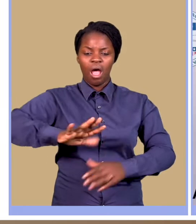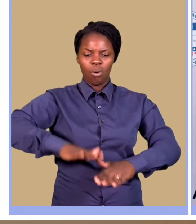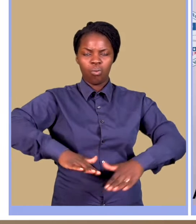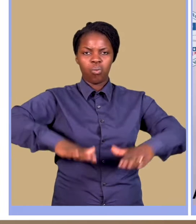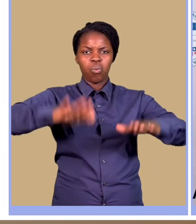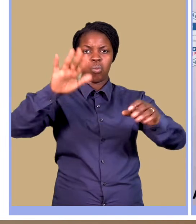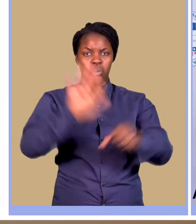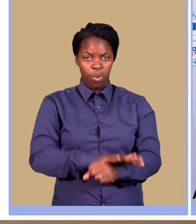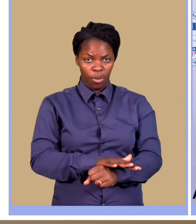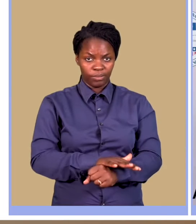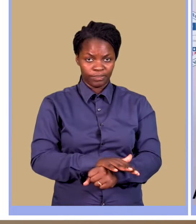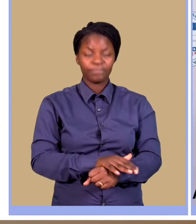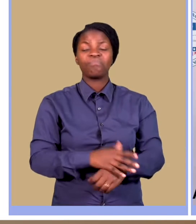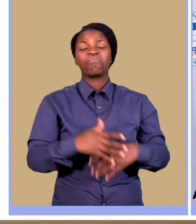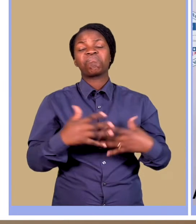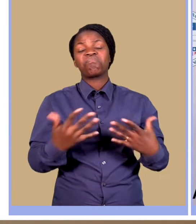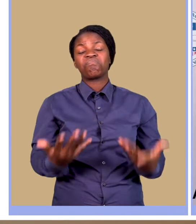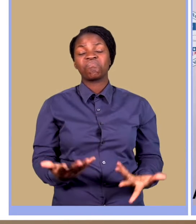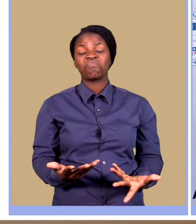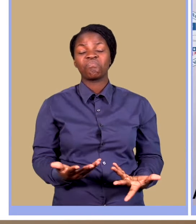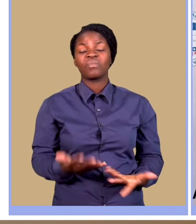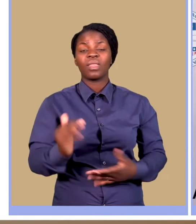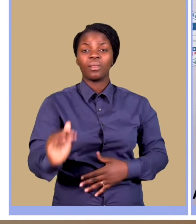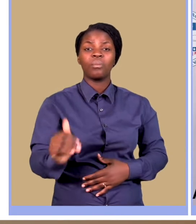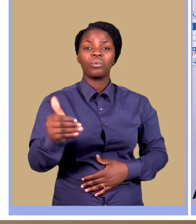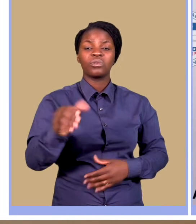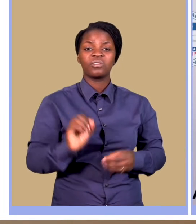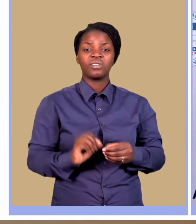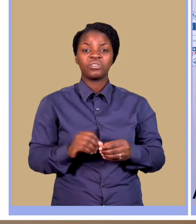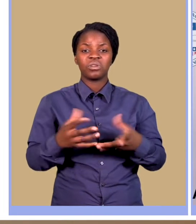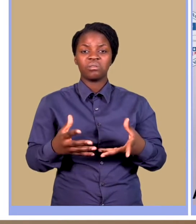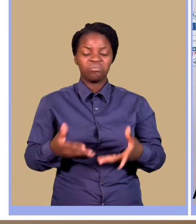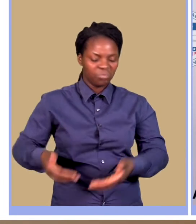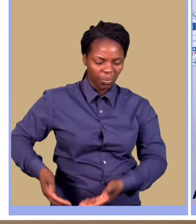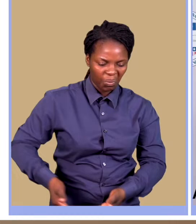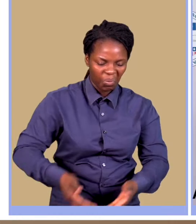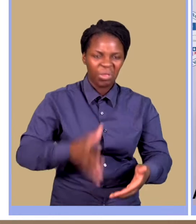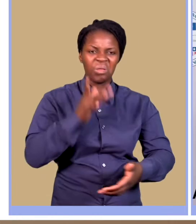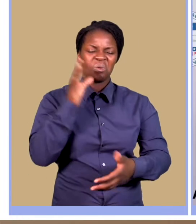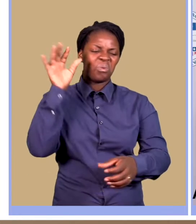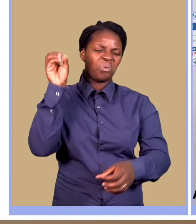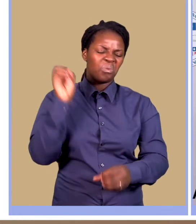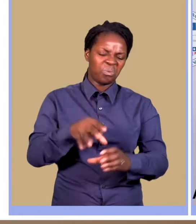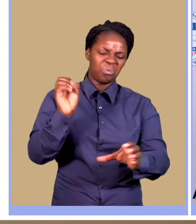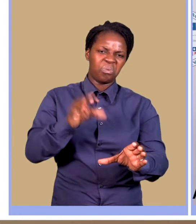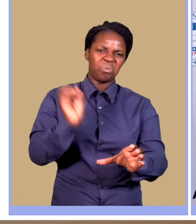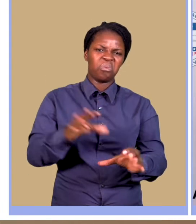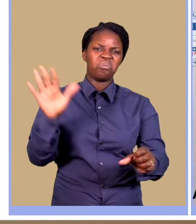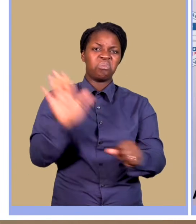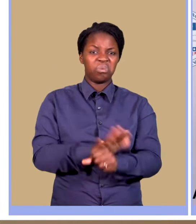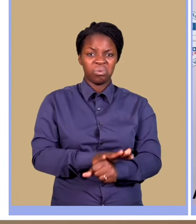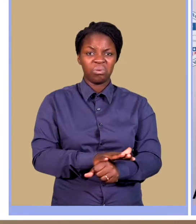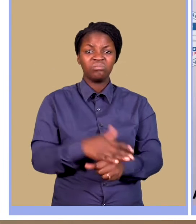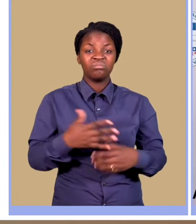para os esgotos, né? Onde que devia passar as águas, então estão ali os papéis. Tem trabalhado